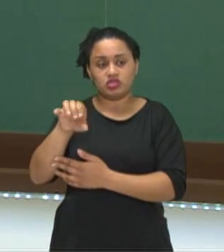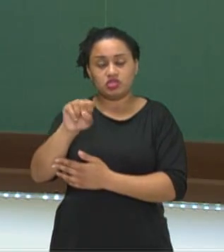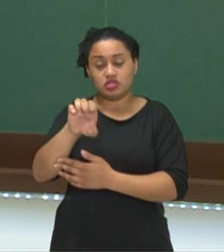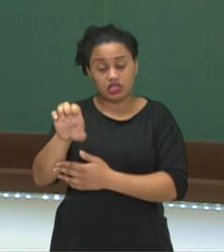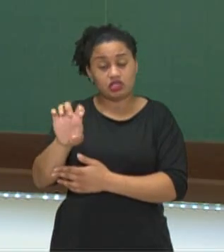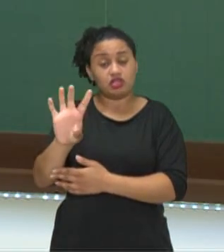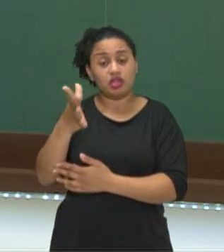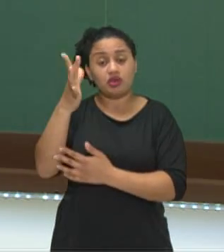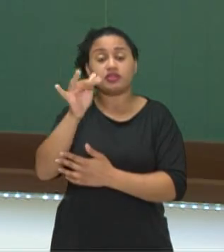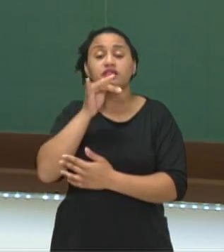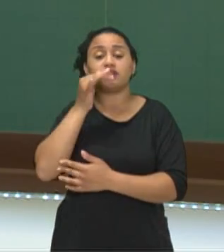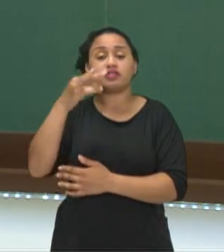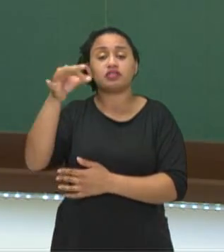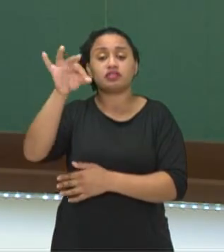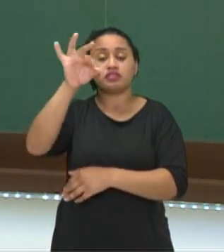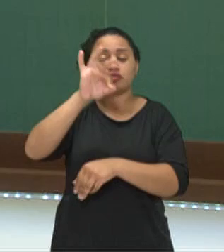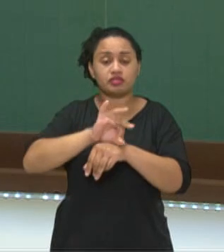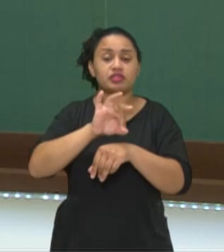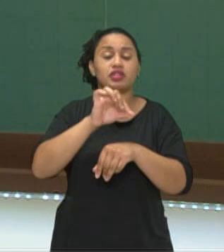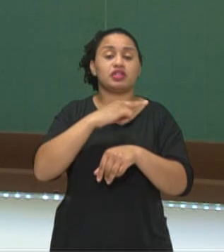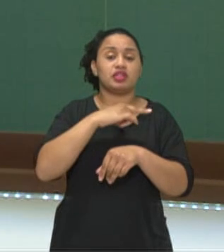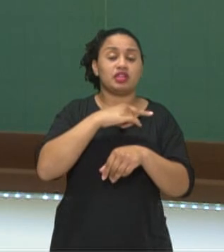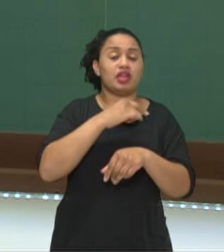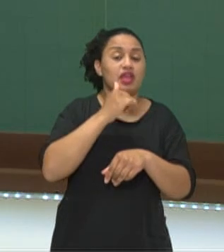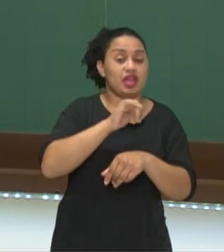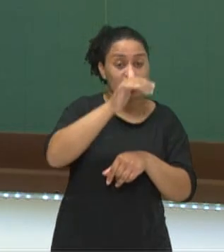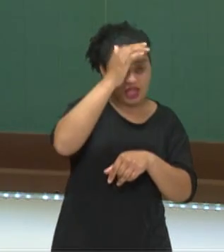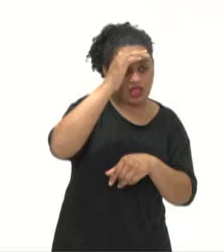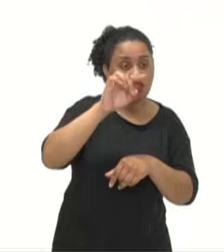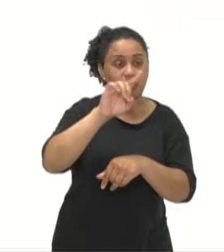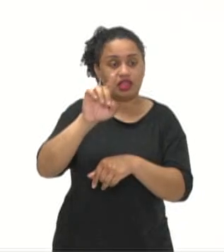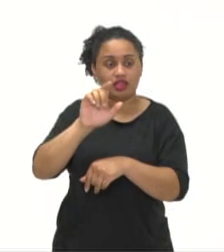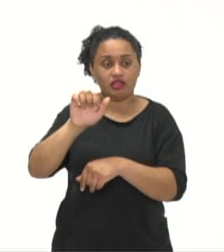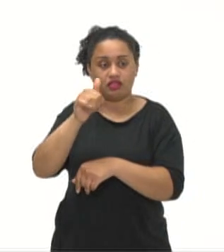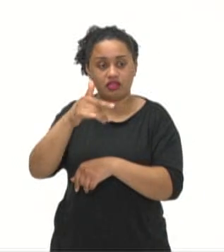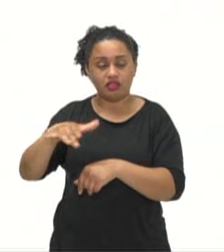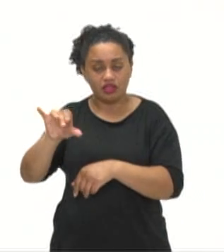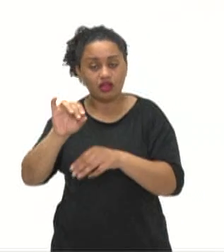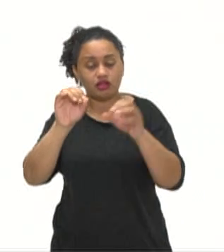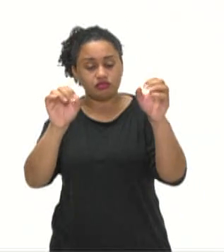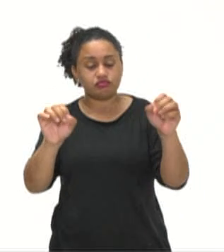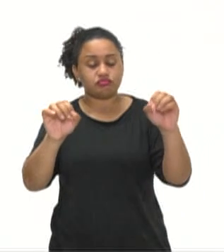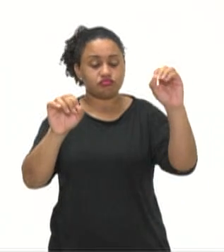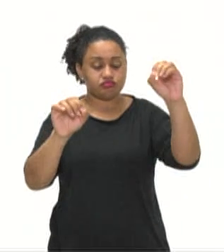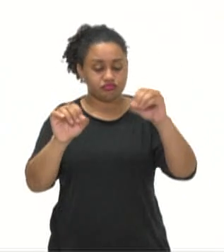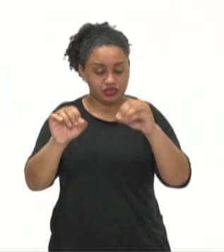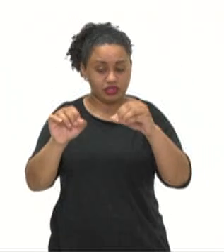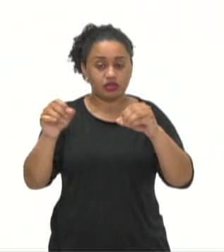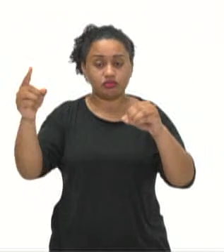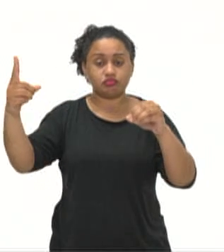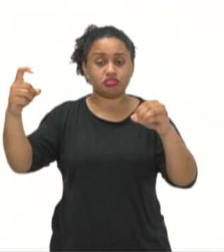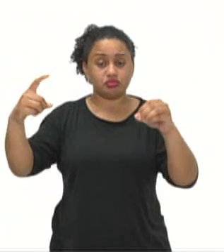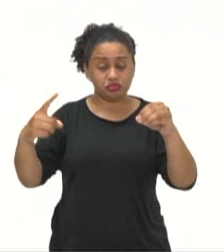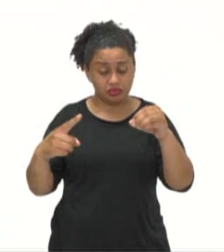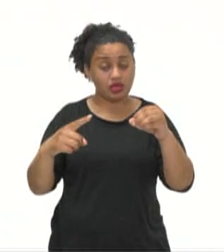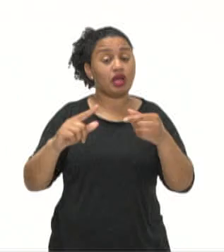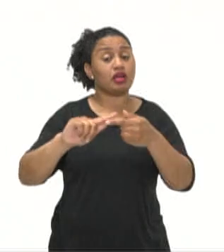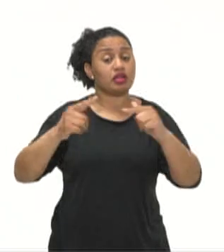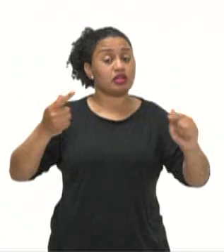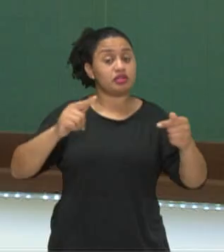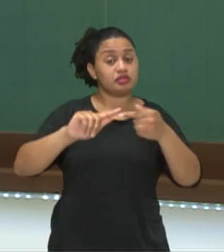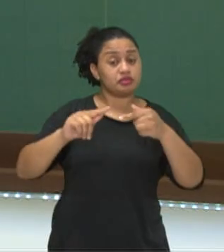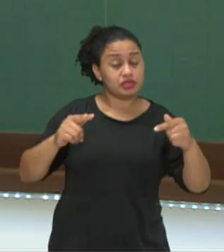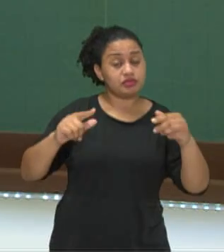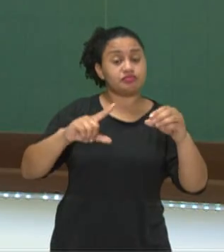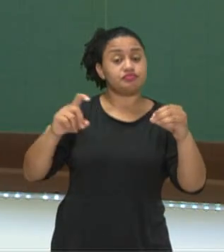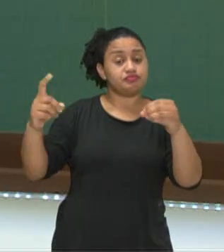temos a rainha que vai colocar os óvulos e o zangão liberar os espermatozoides. Os dois são gametas, femininos